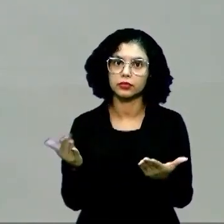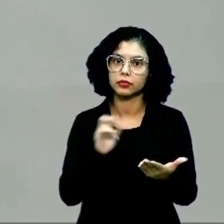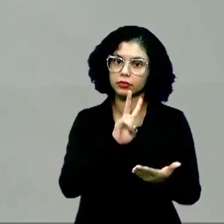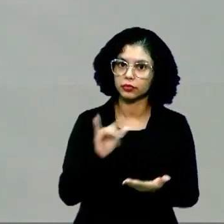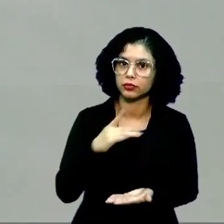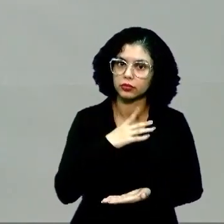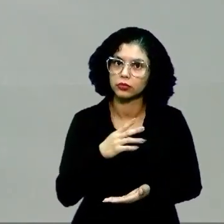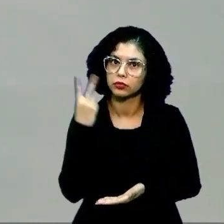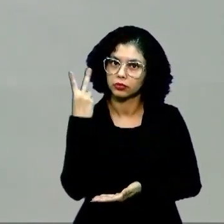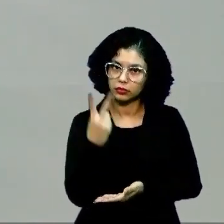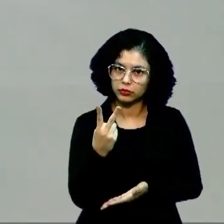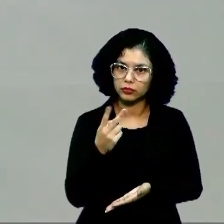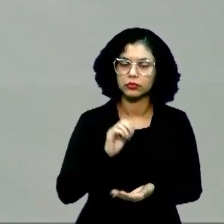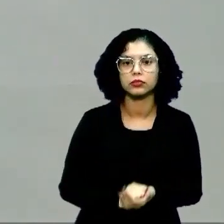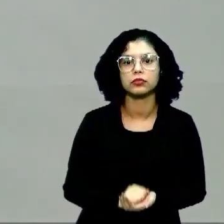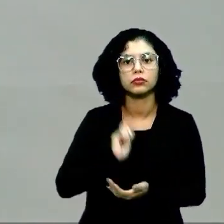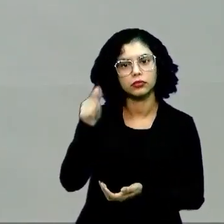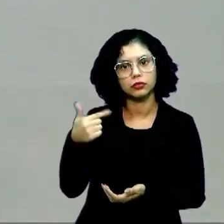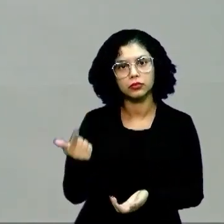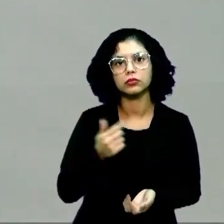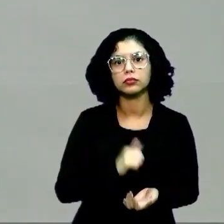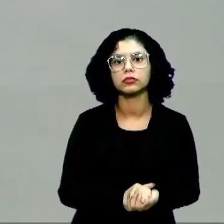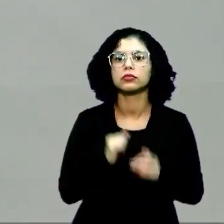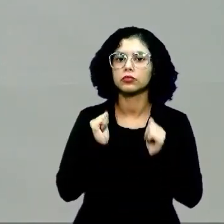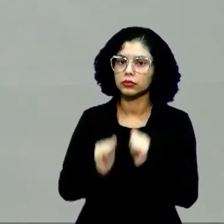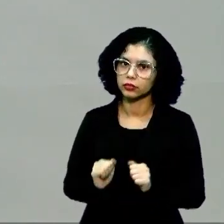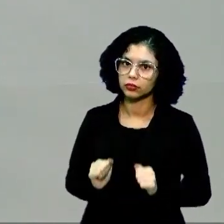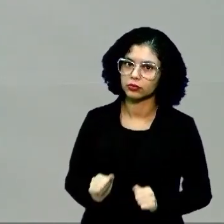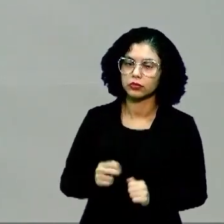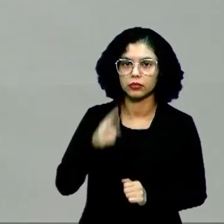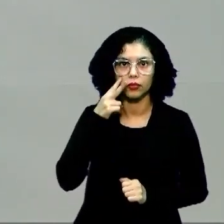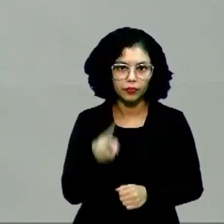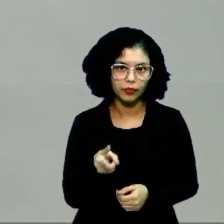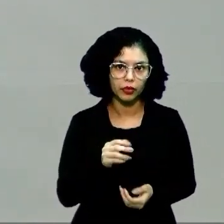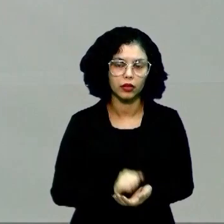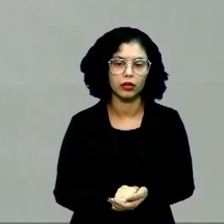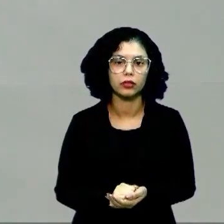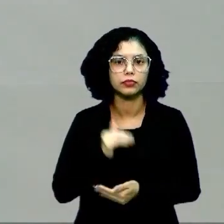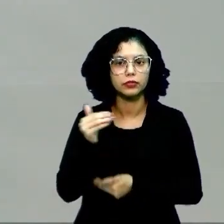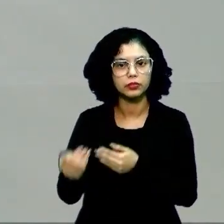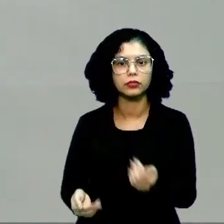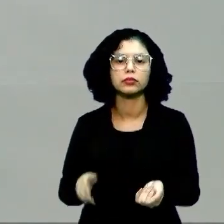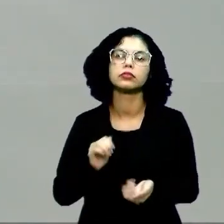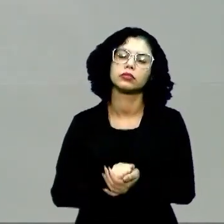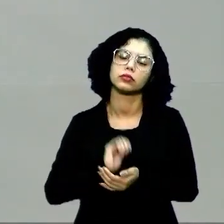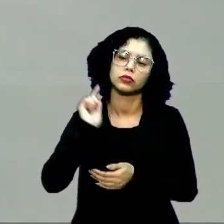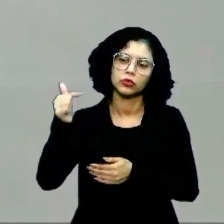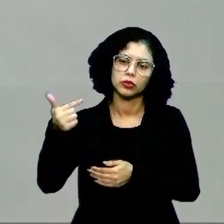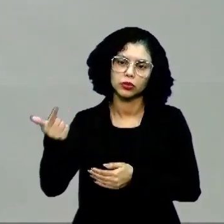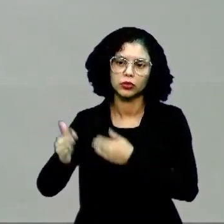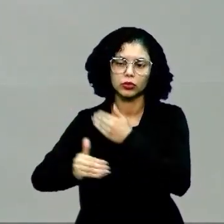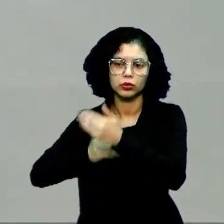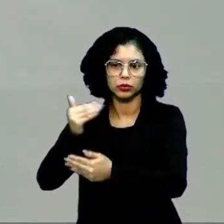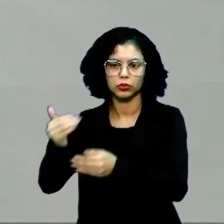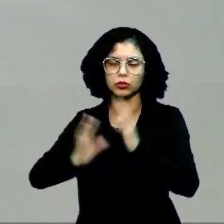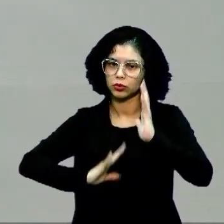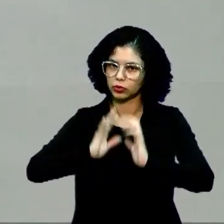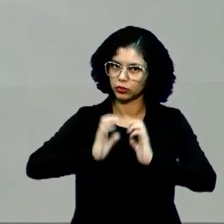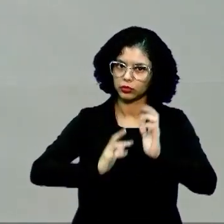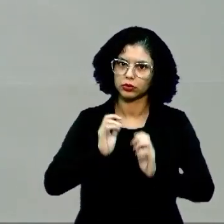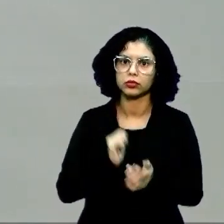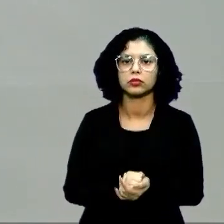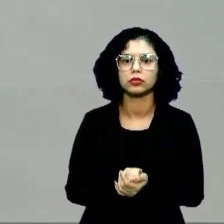ter uma parte 2 e logo vocês vão poder ver o desdobramento de todos esses